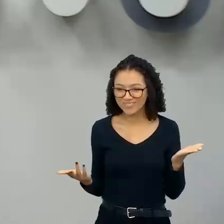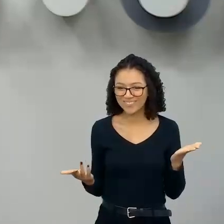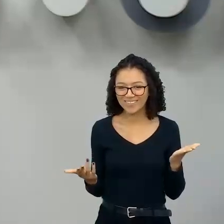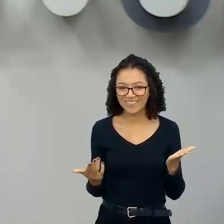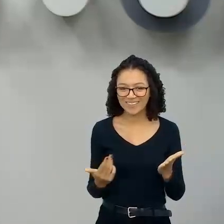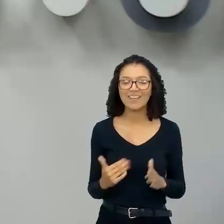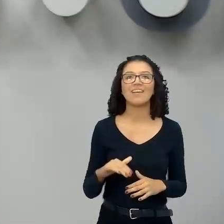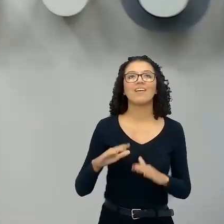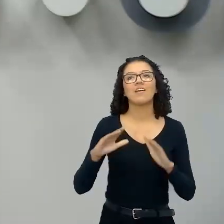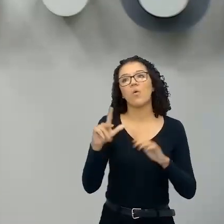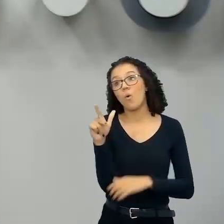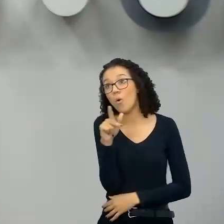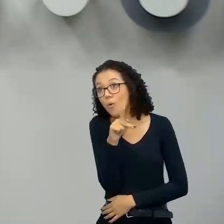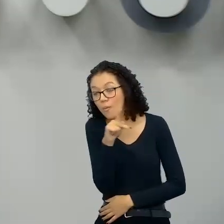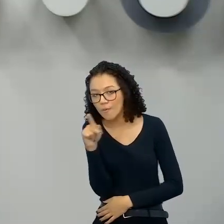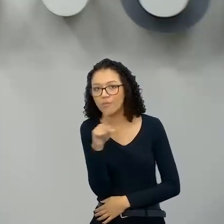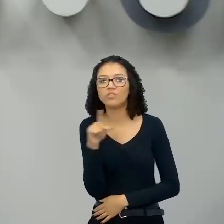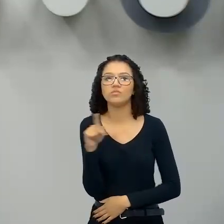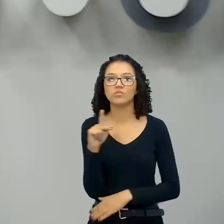como professores, que